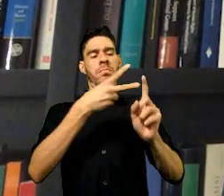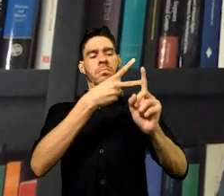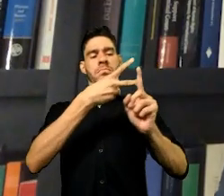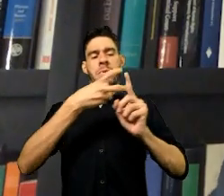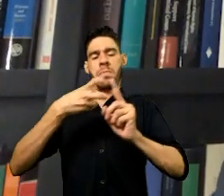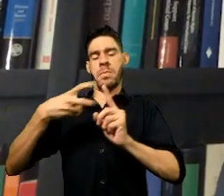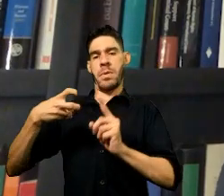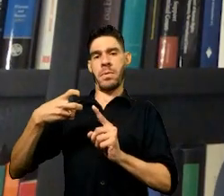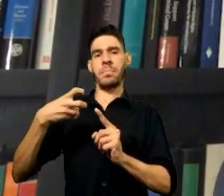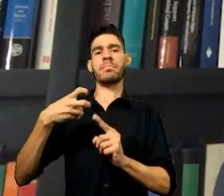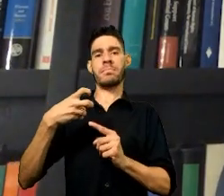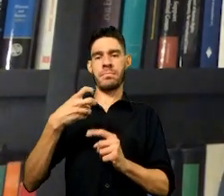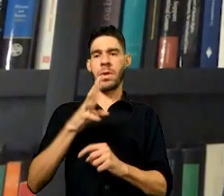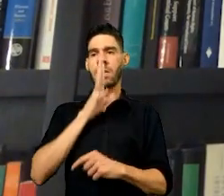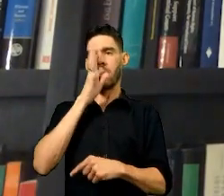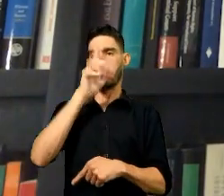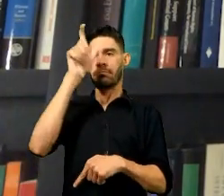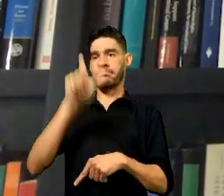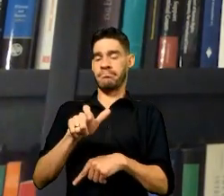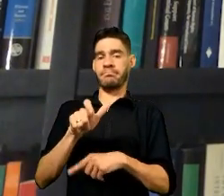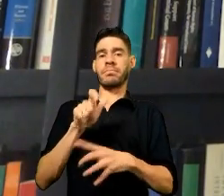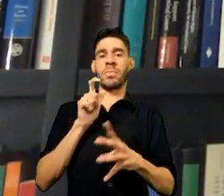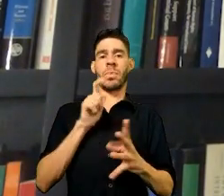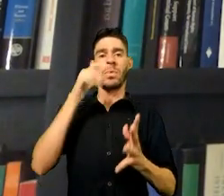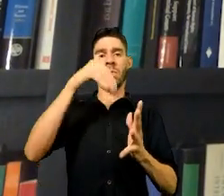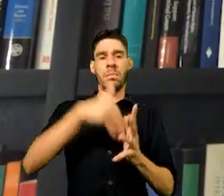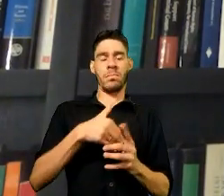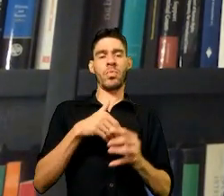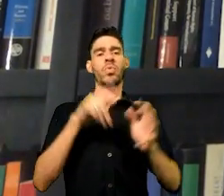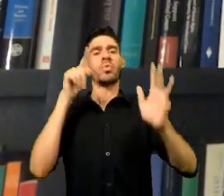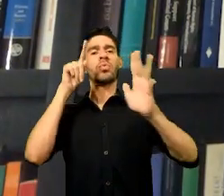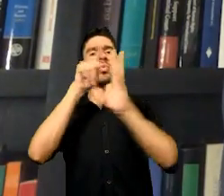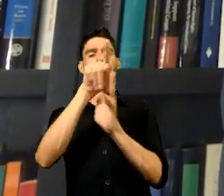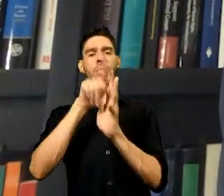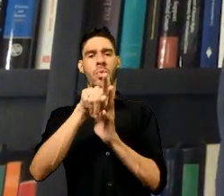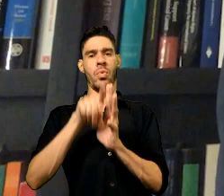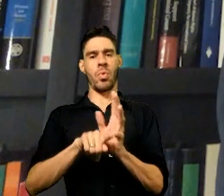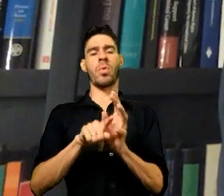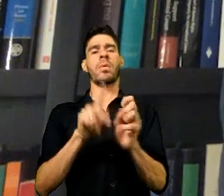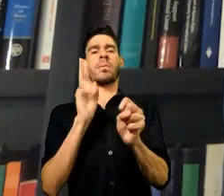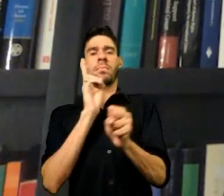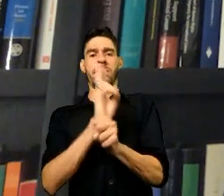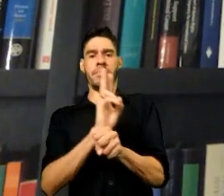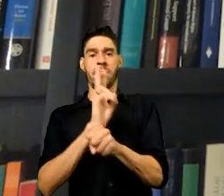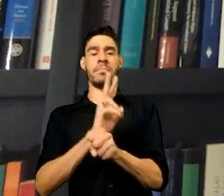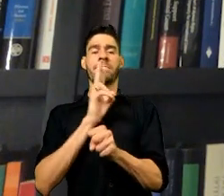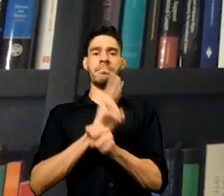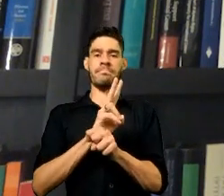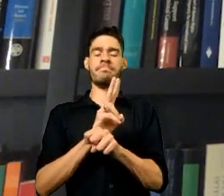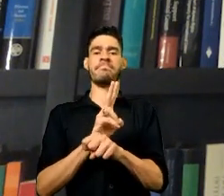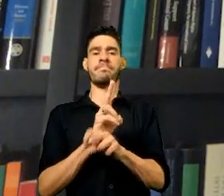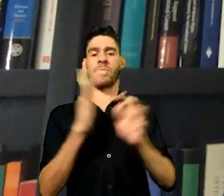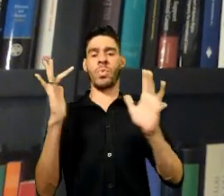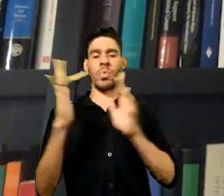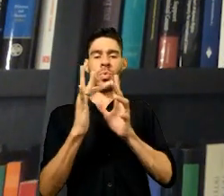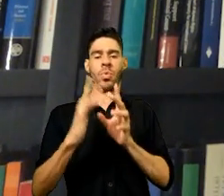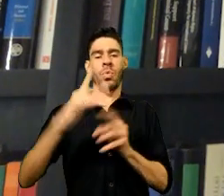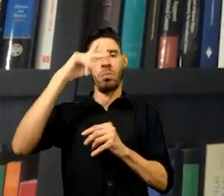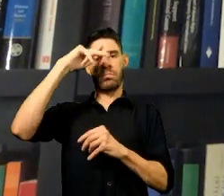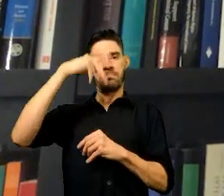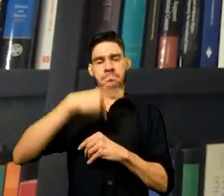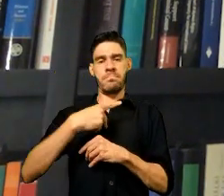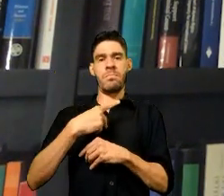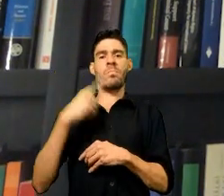do depoimento, o reconhecimento do acusado e, por fim, o interrogatório com o resguardo